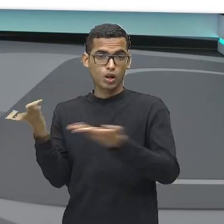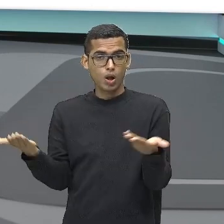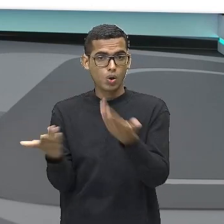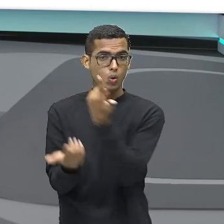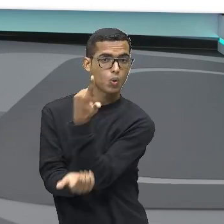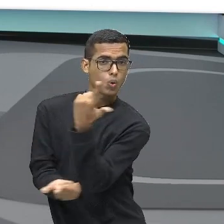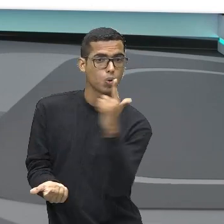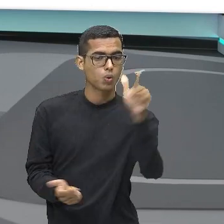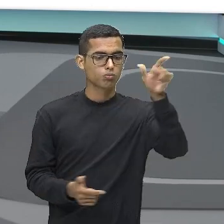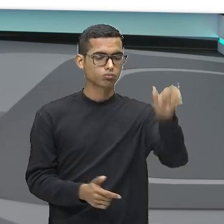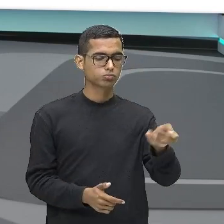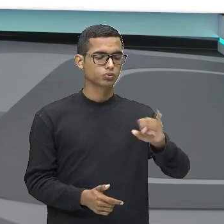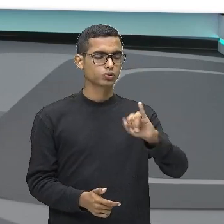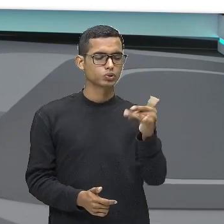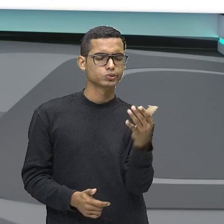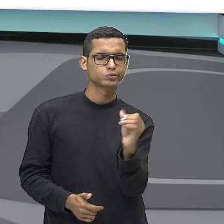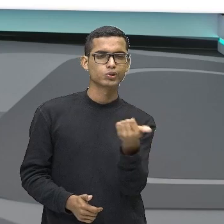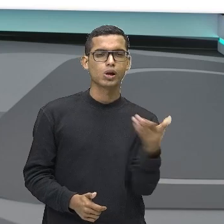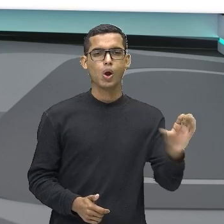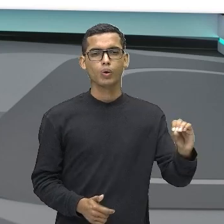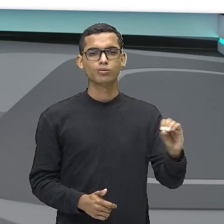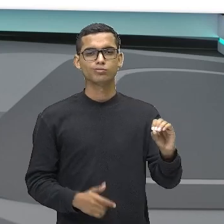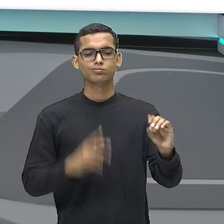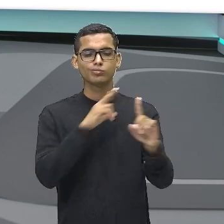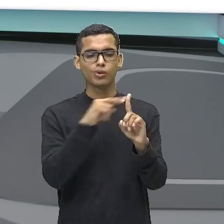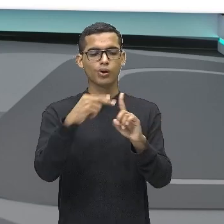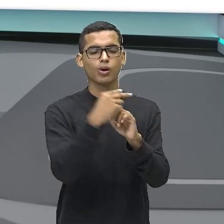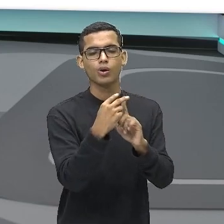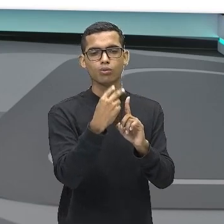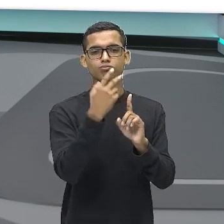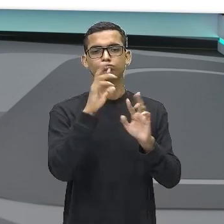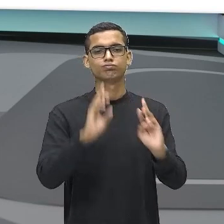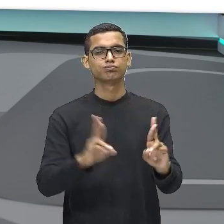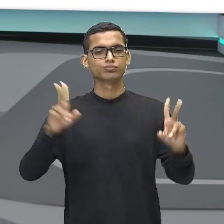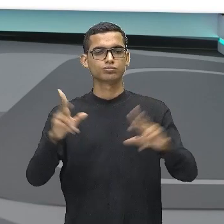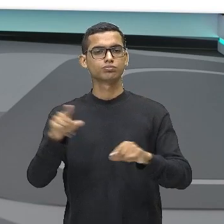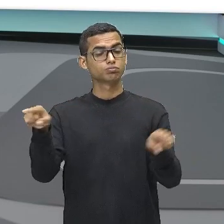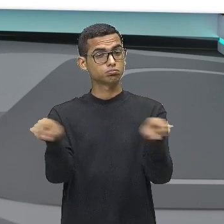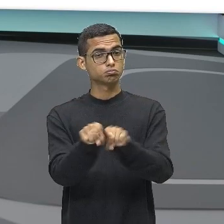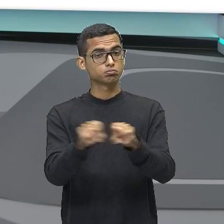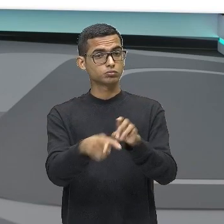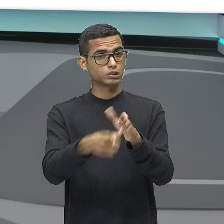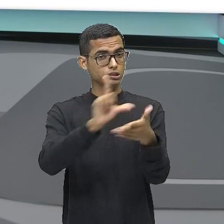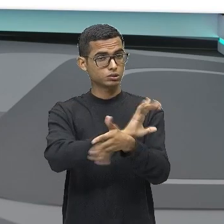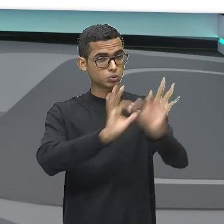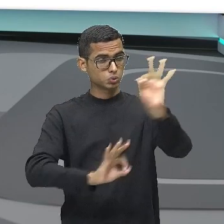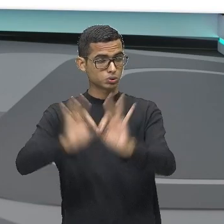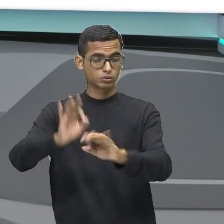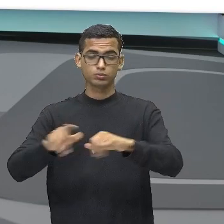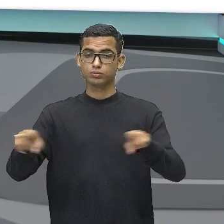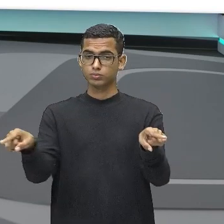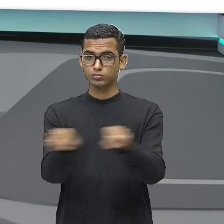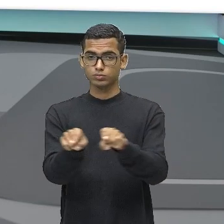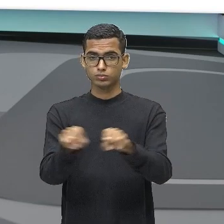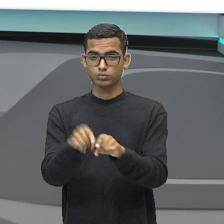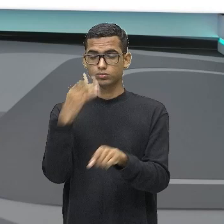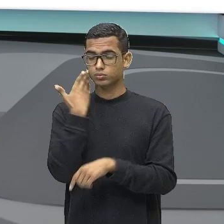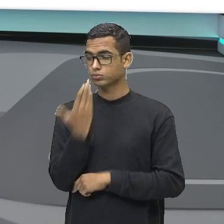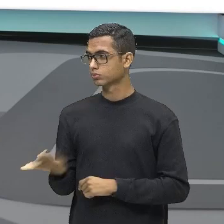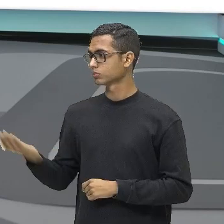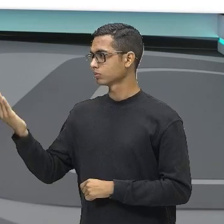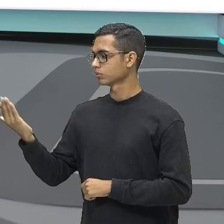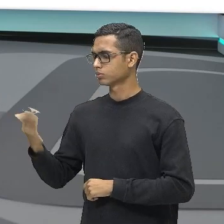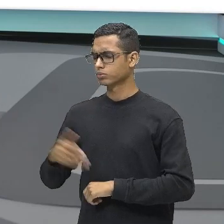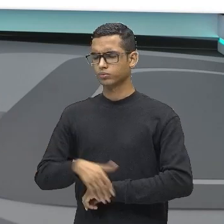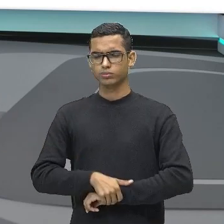tem um posicionamento diferente. E ele também fez o seu planejamento. Colocando aqui para vocês, olha só o roteiro de planejamento dele. Perceba que ele